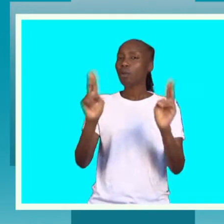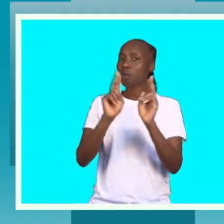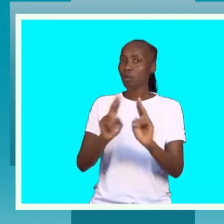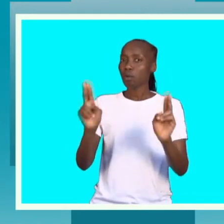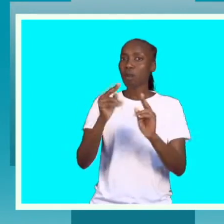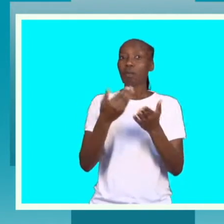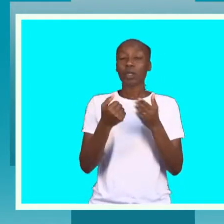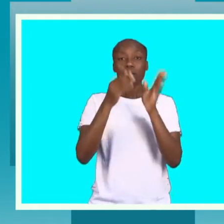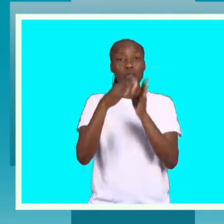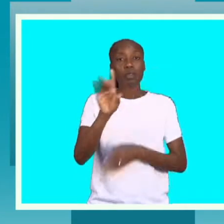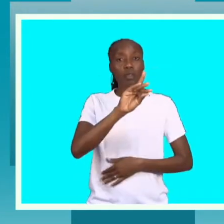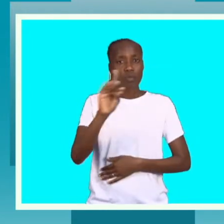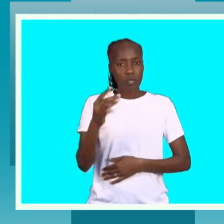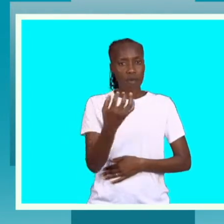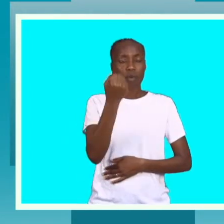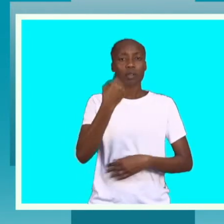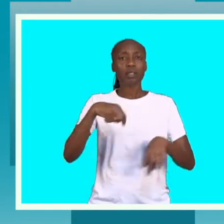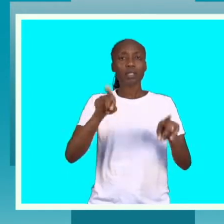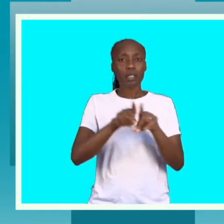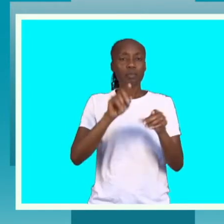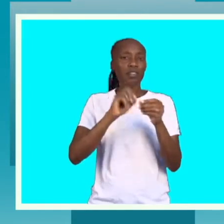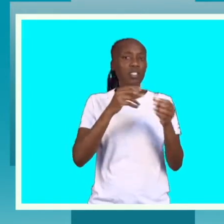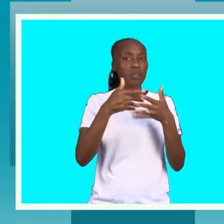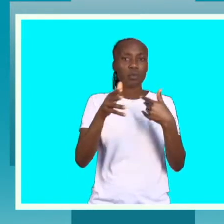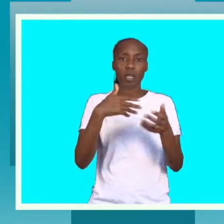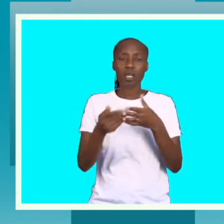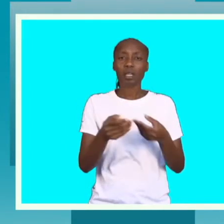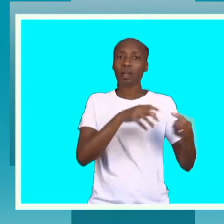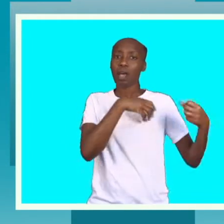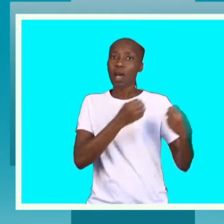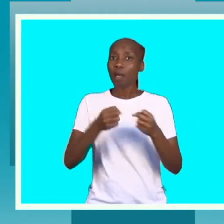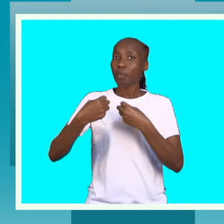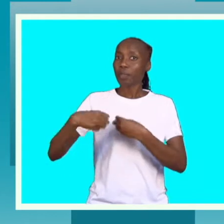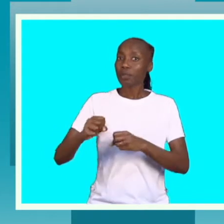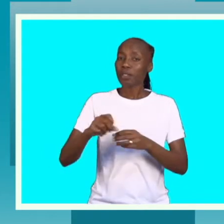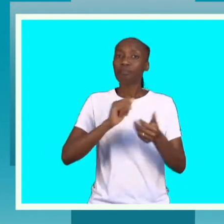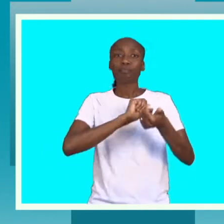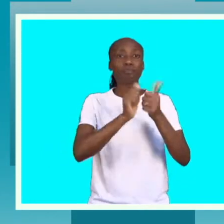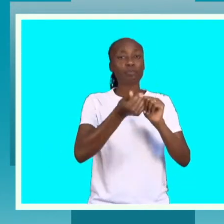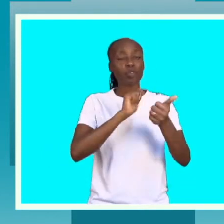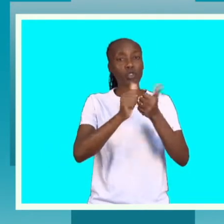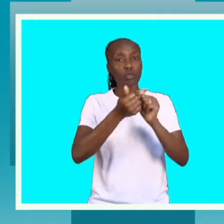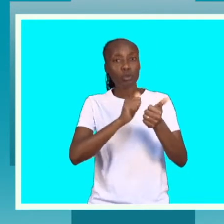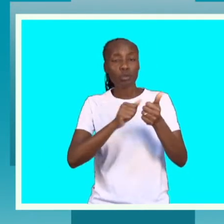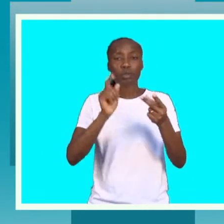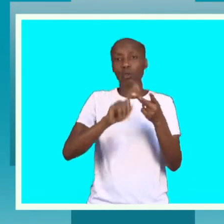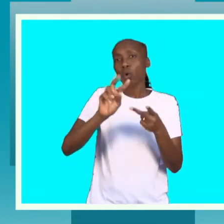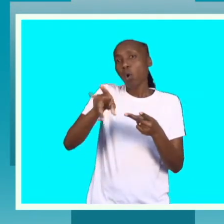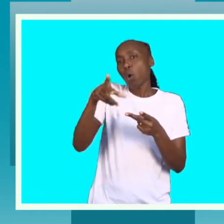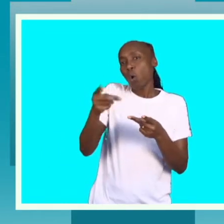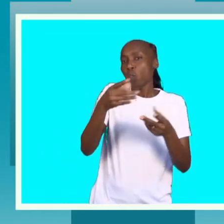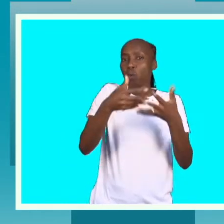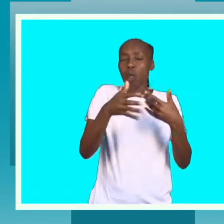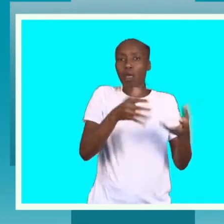a pessoa com deficiência é capaz de realizar qualquer atividade. Quero desportiva ou não desportiva, ela é